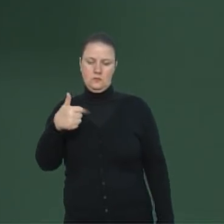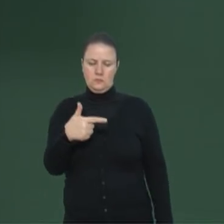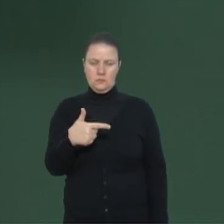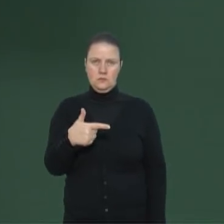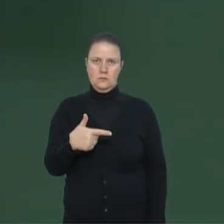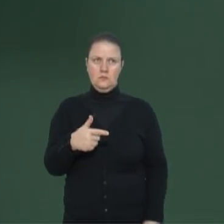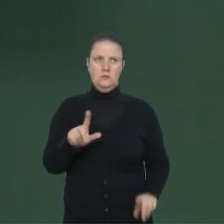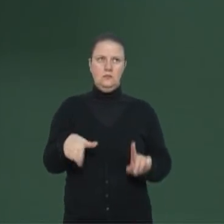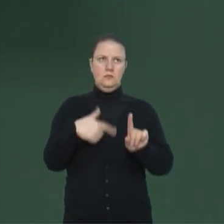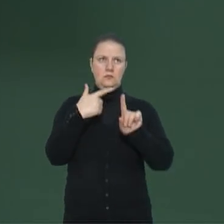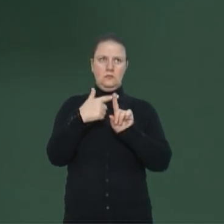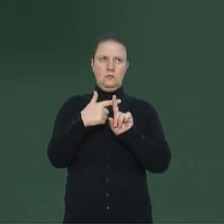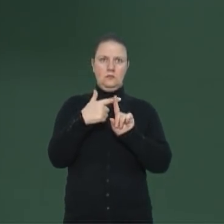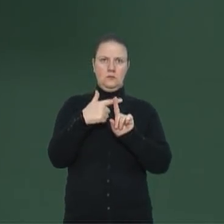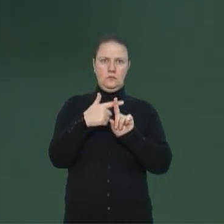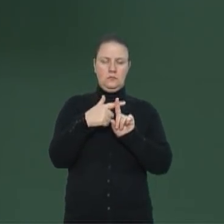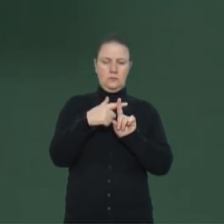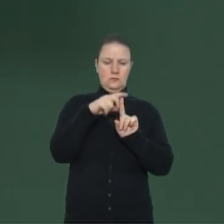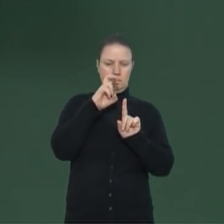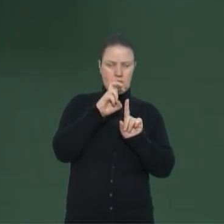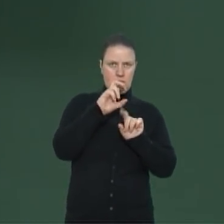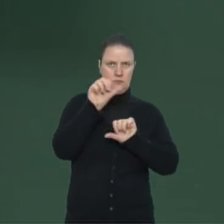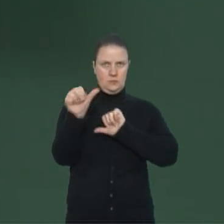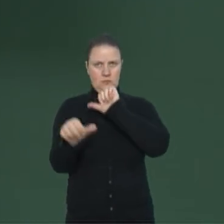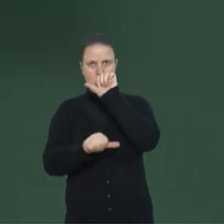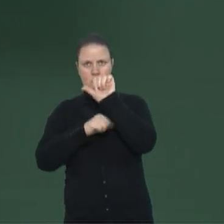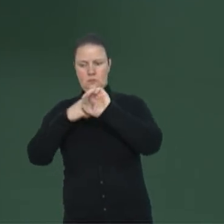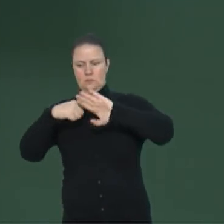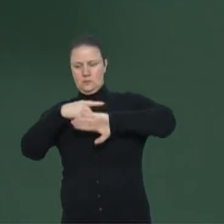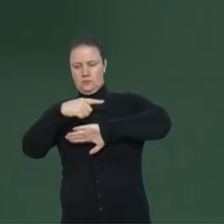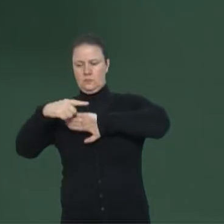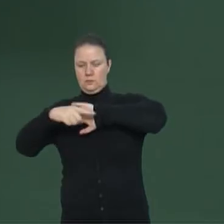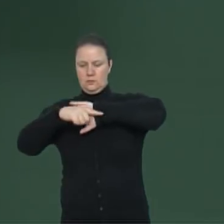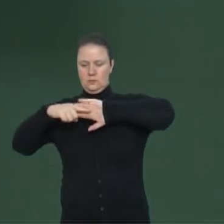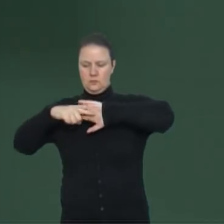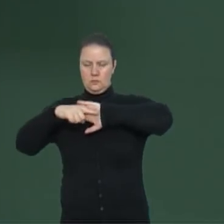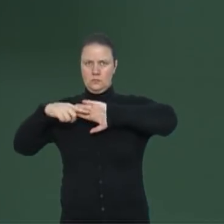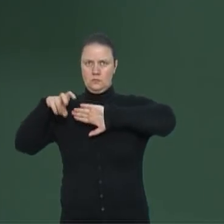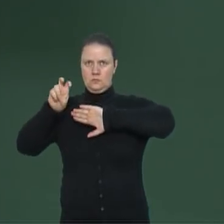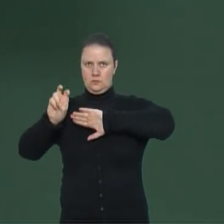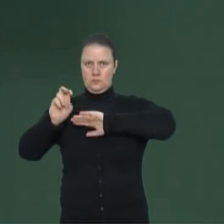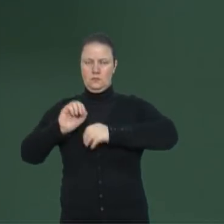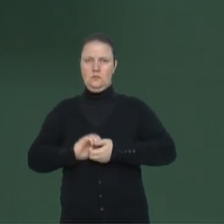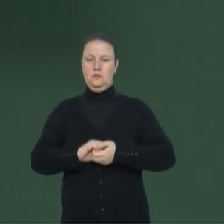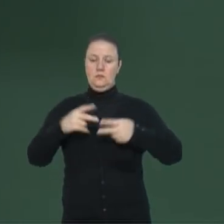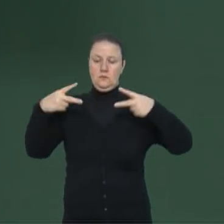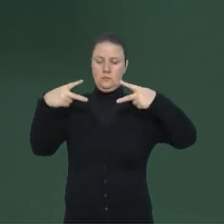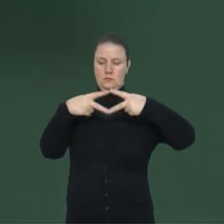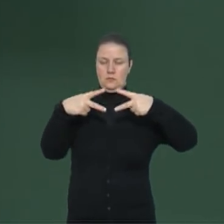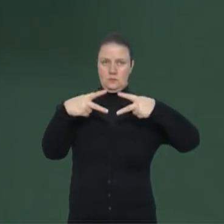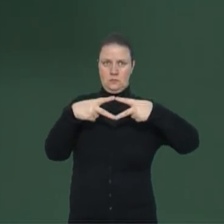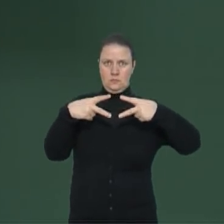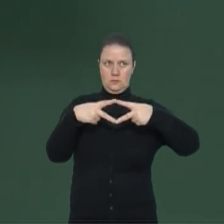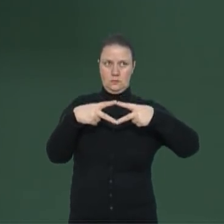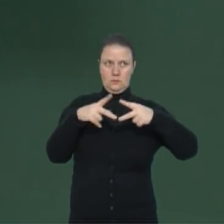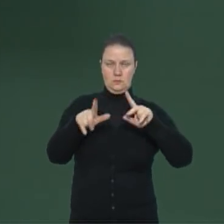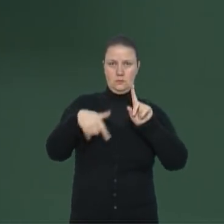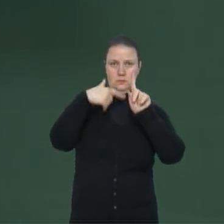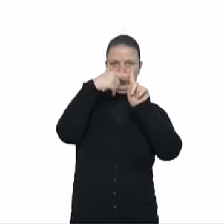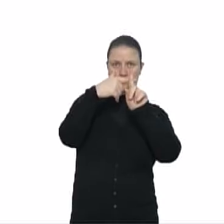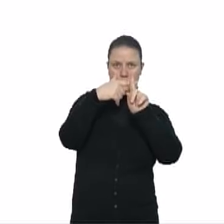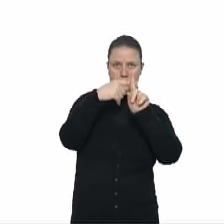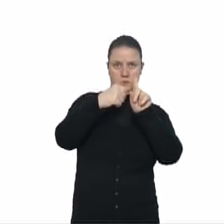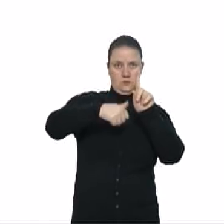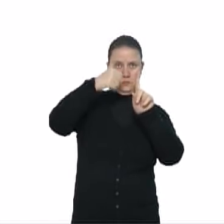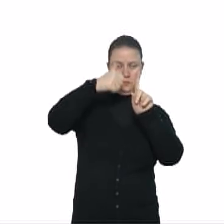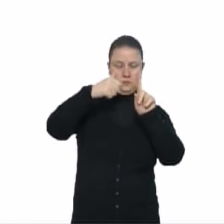5 está positivo, para o outro lado fica negativo. E aí, a mesma ideia da fórmula de Bhaskara. Vou usar só o mais, depois uso só o menos. Então, P1